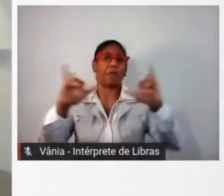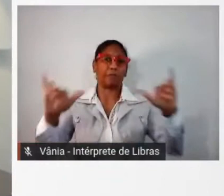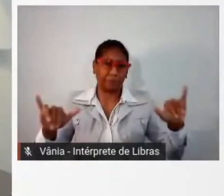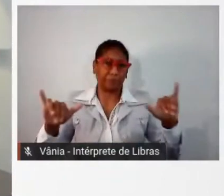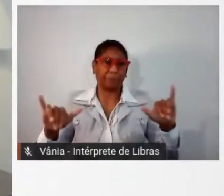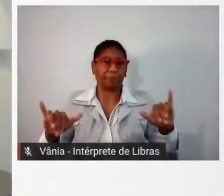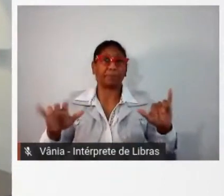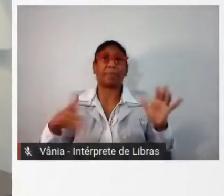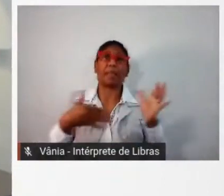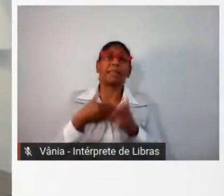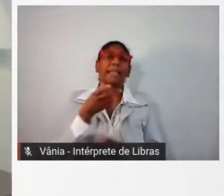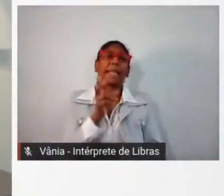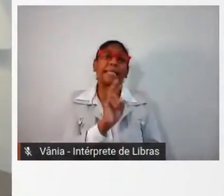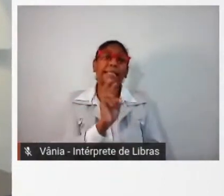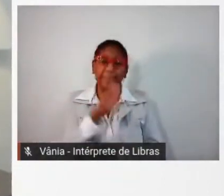a quinta-feira,